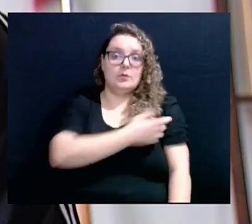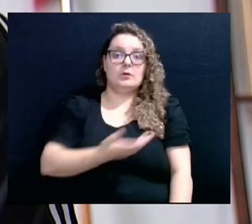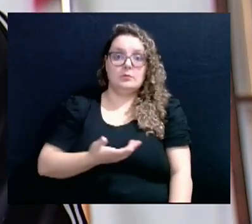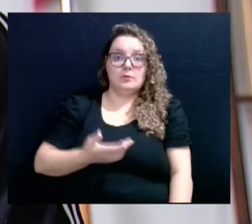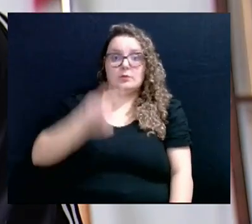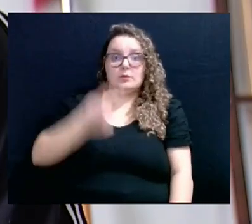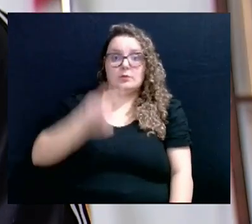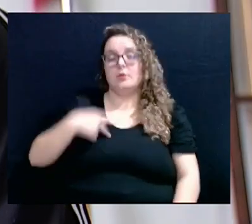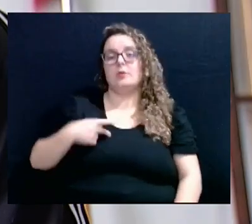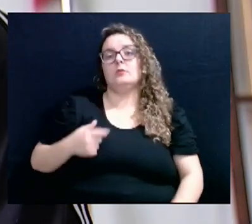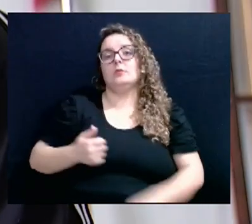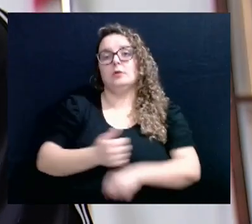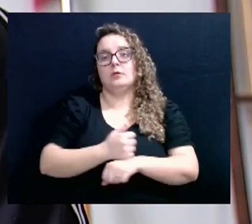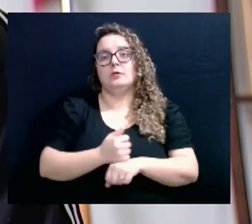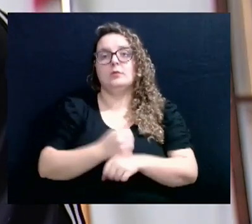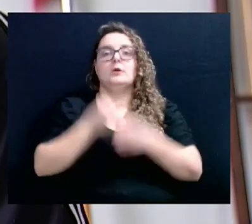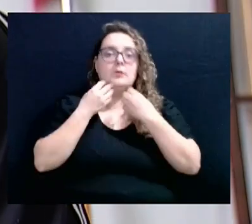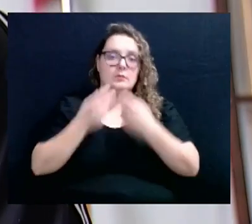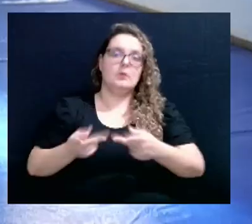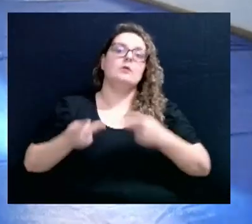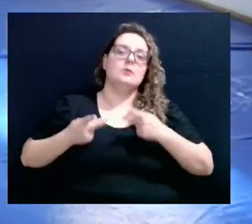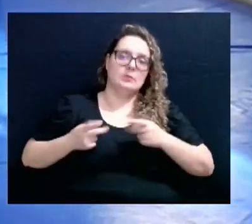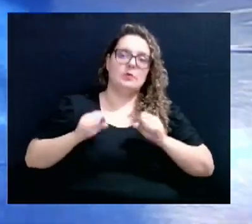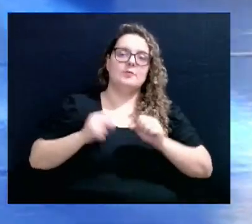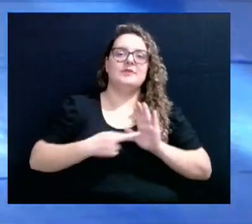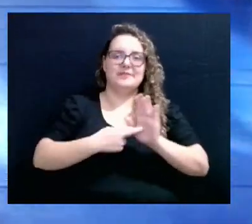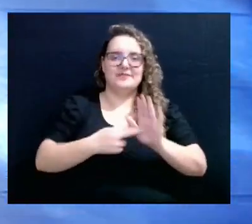vai ser muito bem-vinda para que ele possa representar bem o nosso país no campeonato.